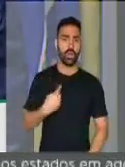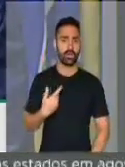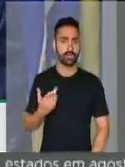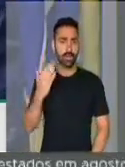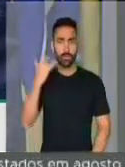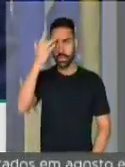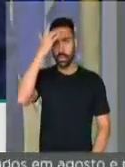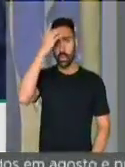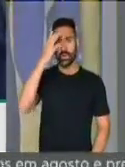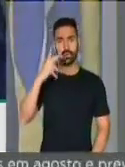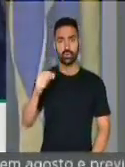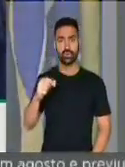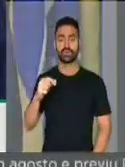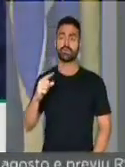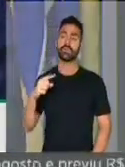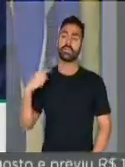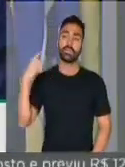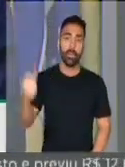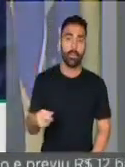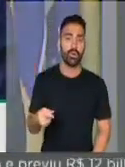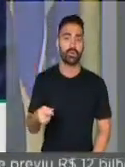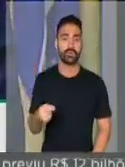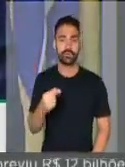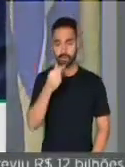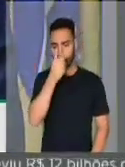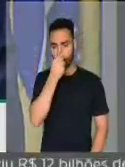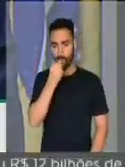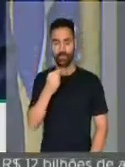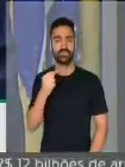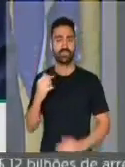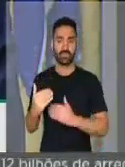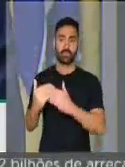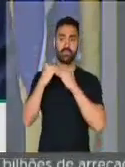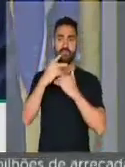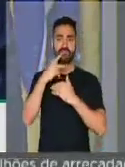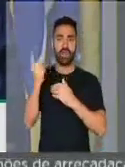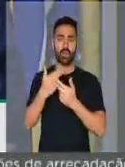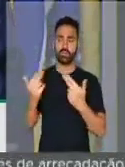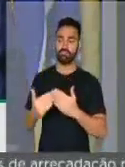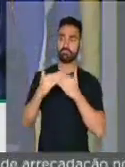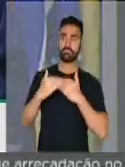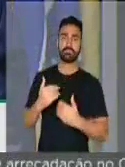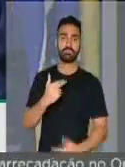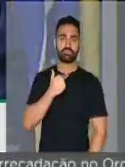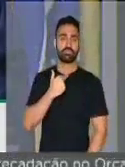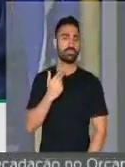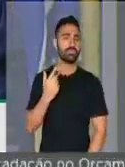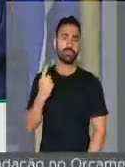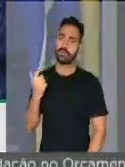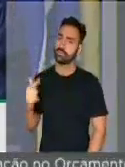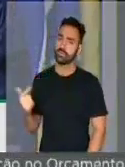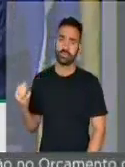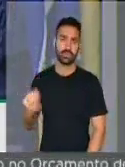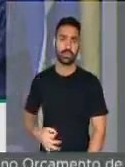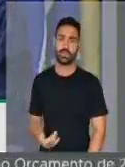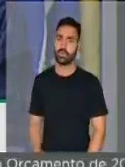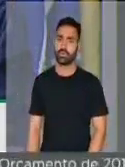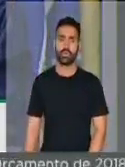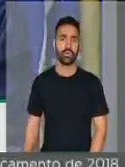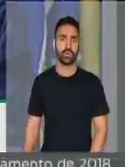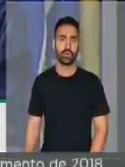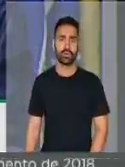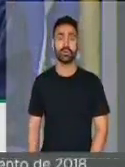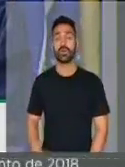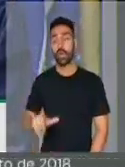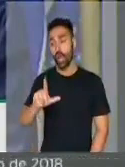meio da conversa vem a facada, muitas vezes desonesta. Eu acho que o lobby deve